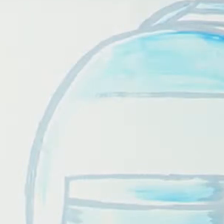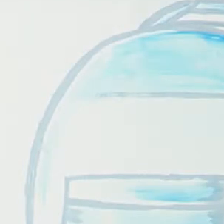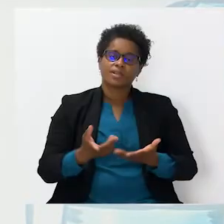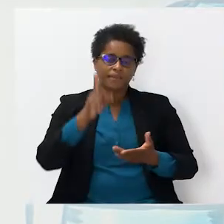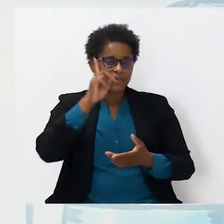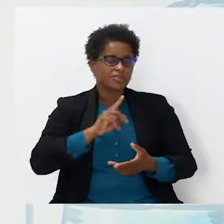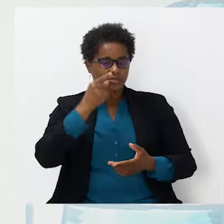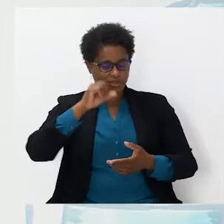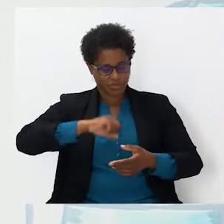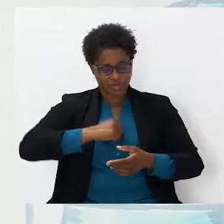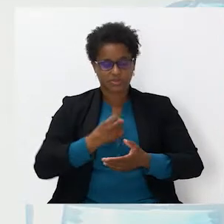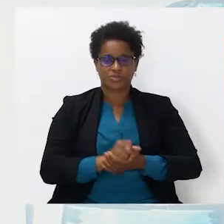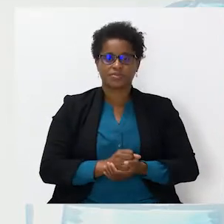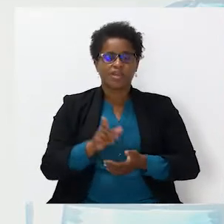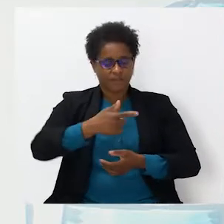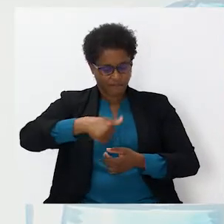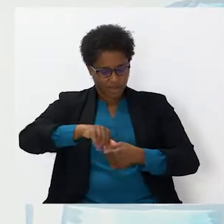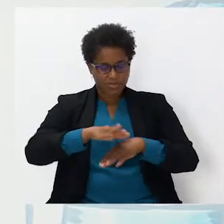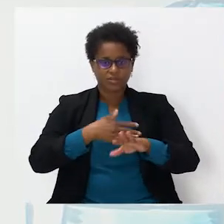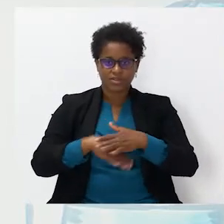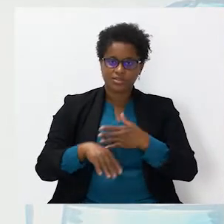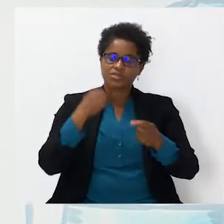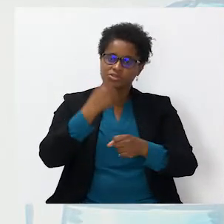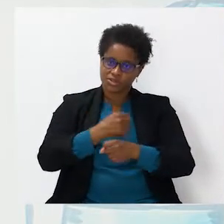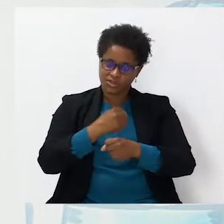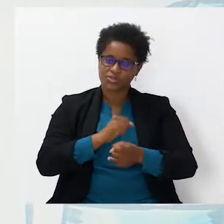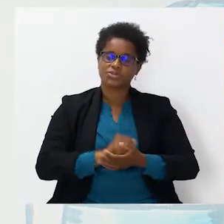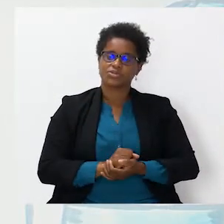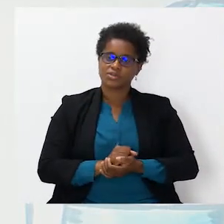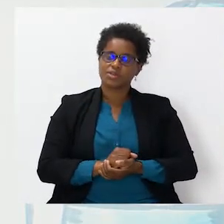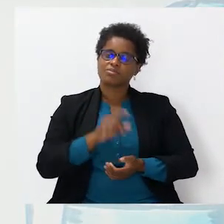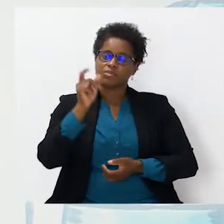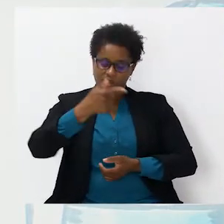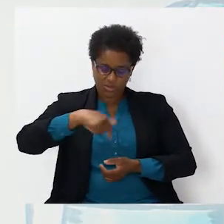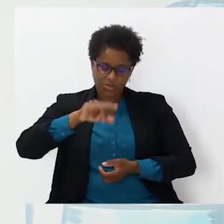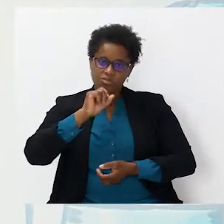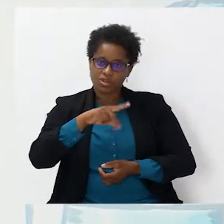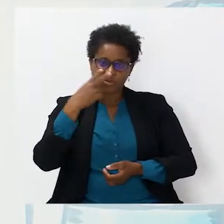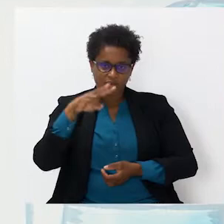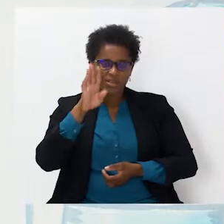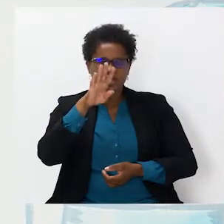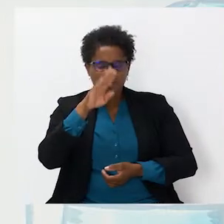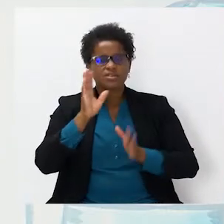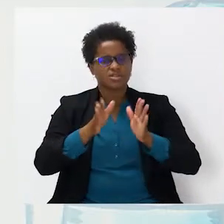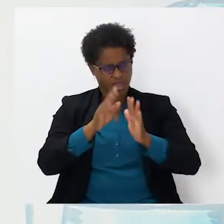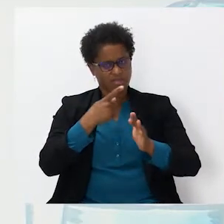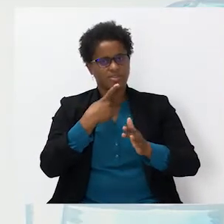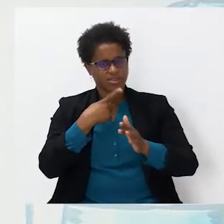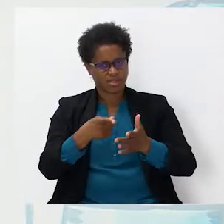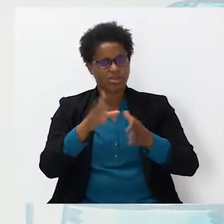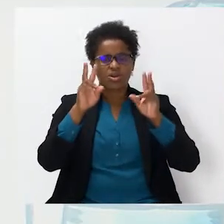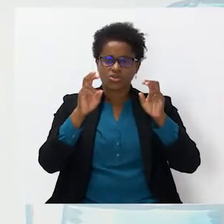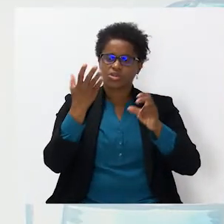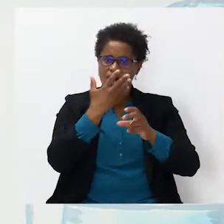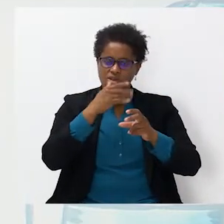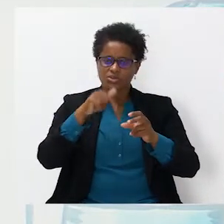Minhas meninas e meus meninos, vamos fazer uns exercícios para podermos ver se já entenderam o assunto